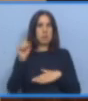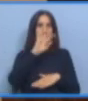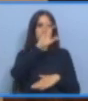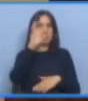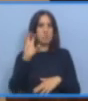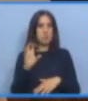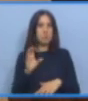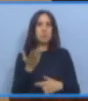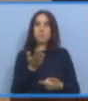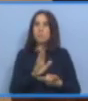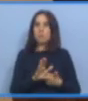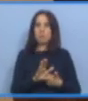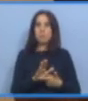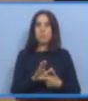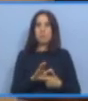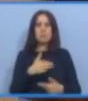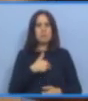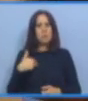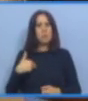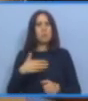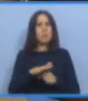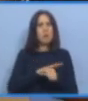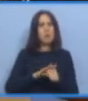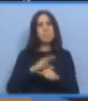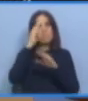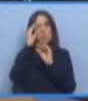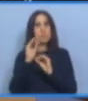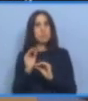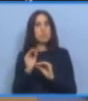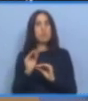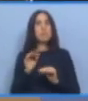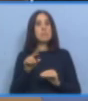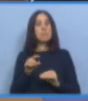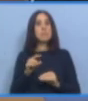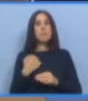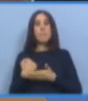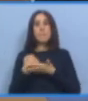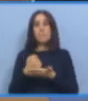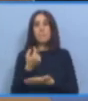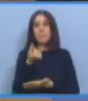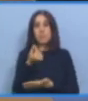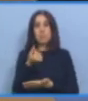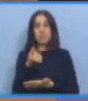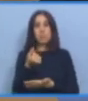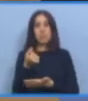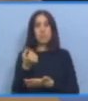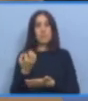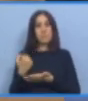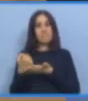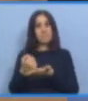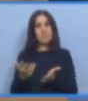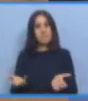países, nomeadamente na área da saúde, da educação, e que o apoio financeiro que seja dado para